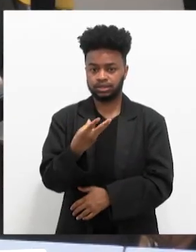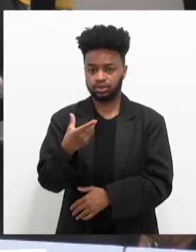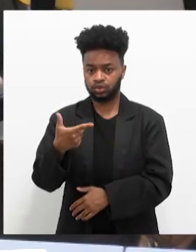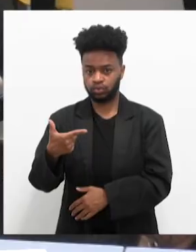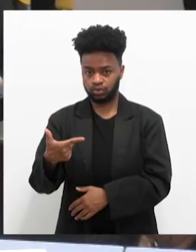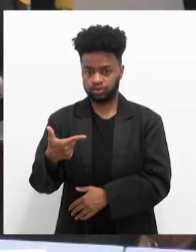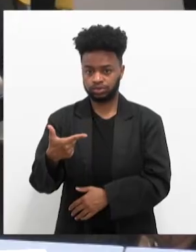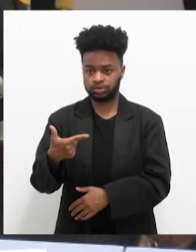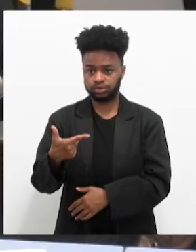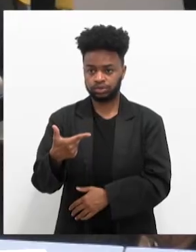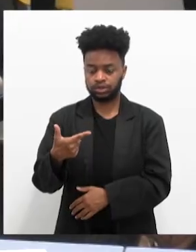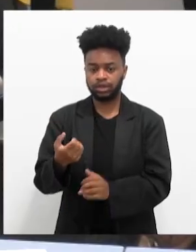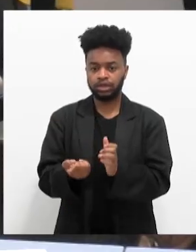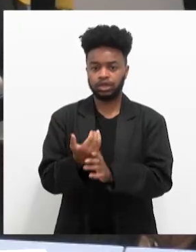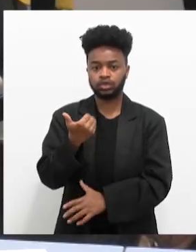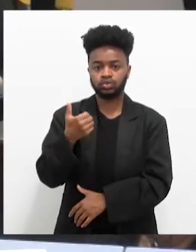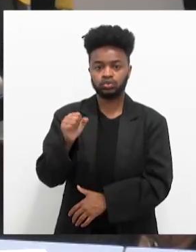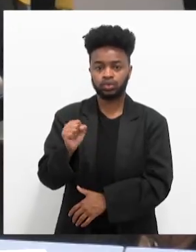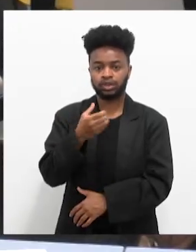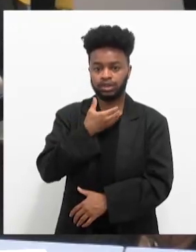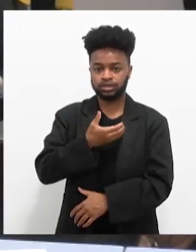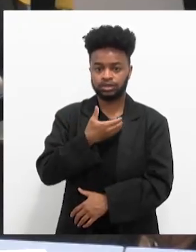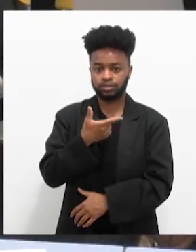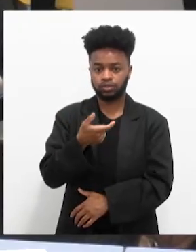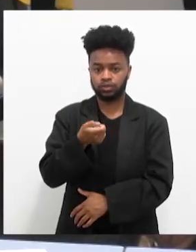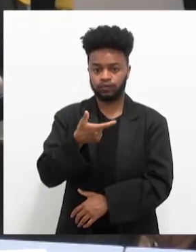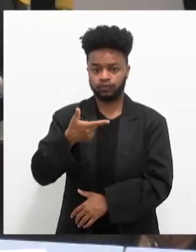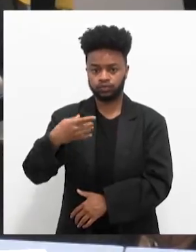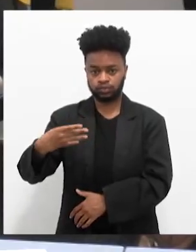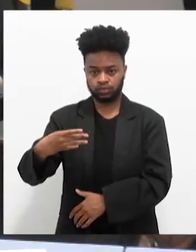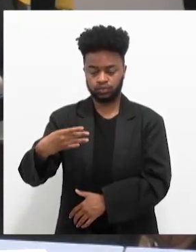10.632, de 18 de dezembro de 2024,